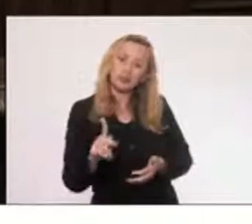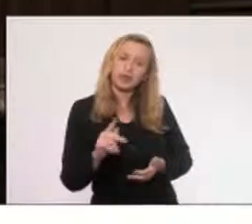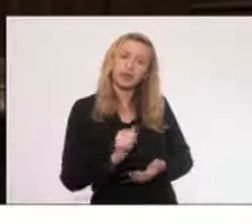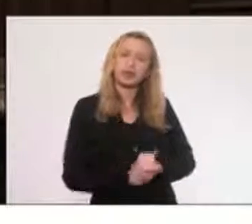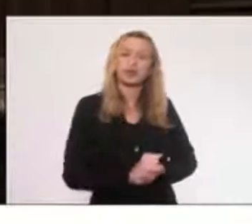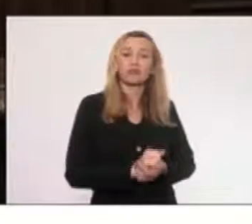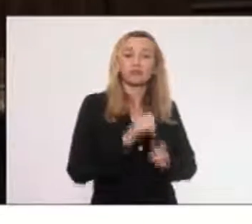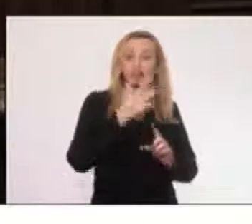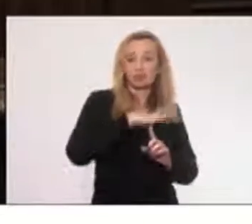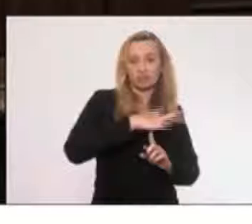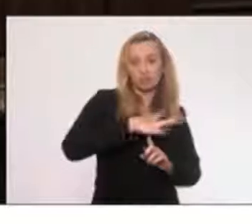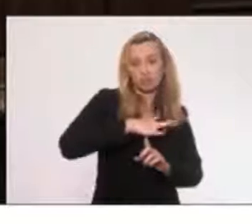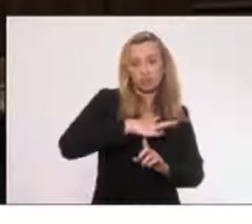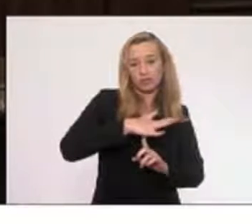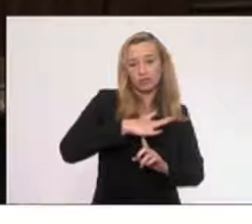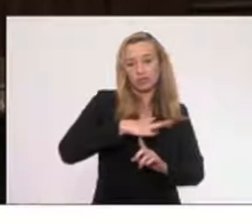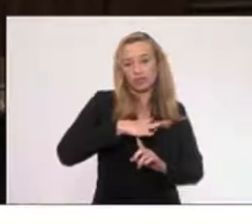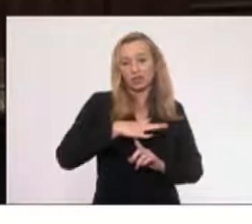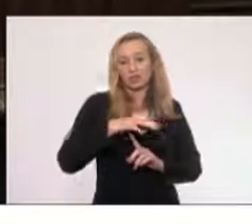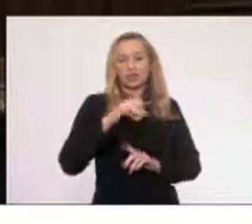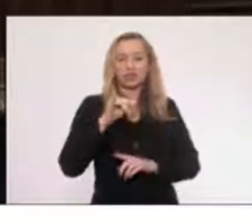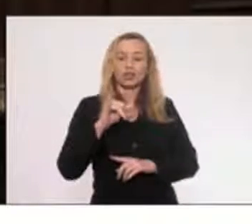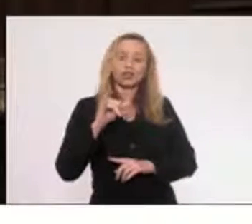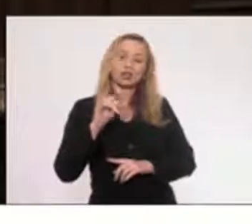de helicópteros, drones,